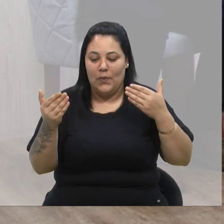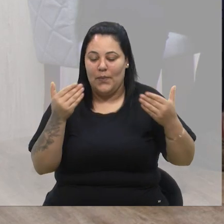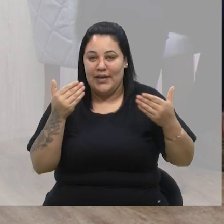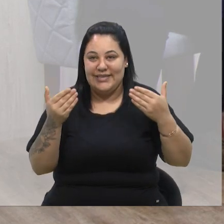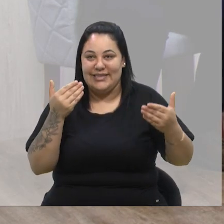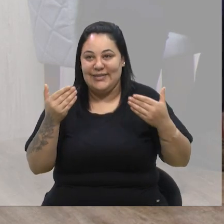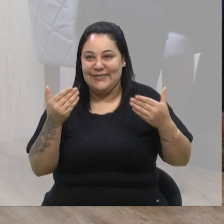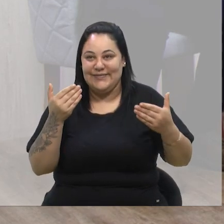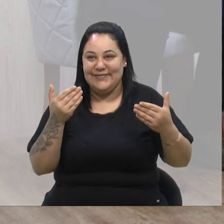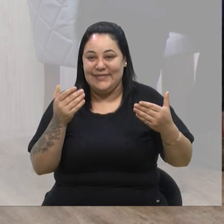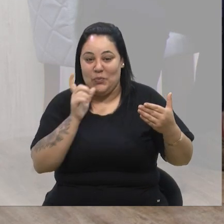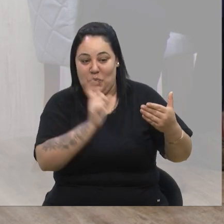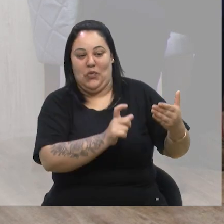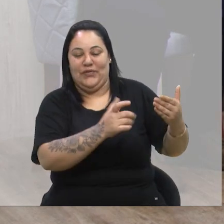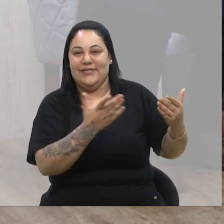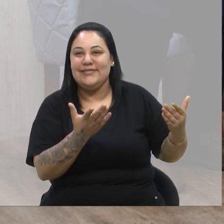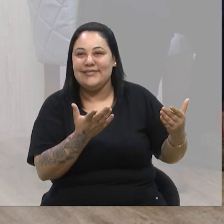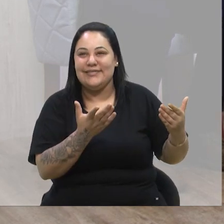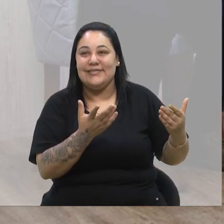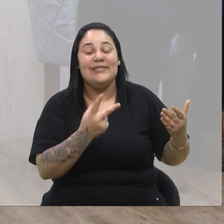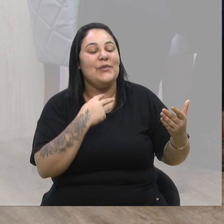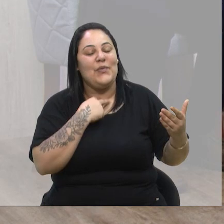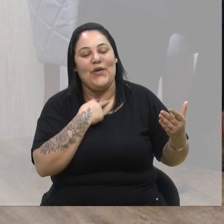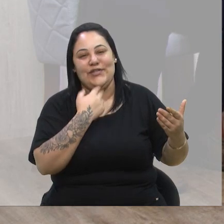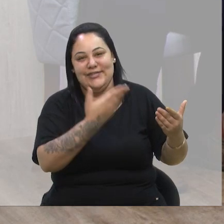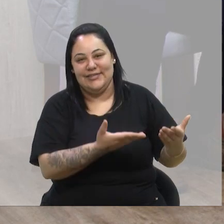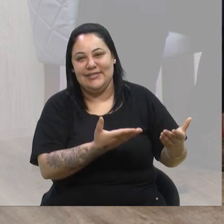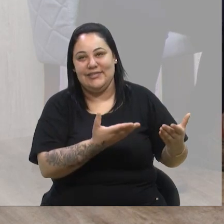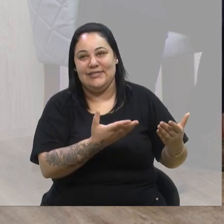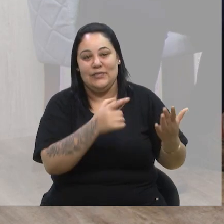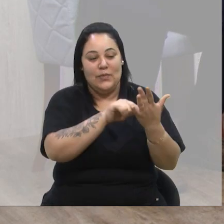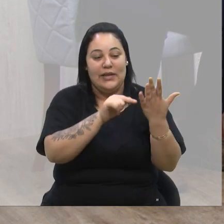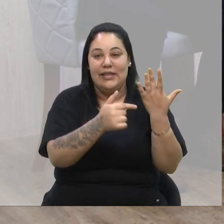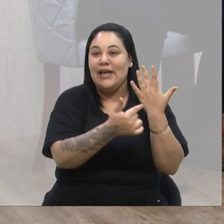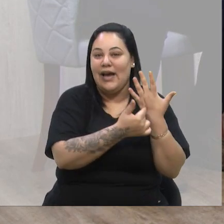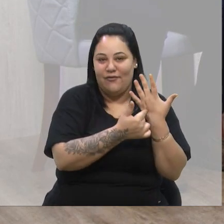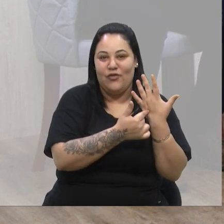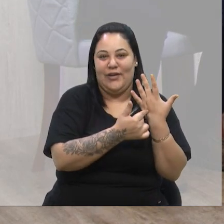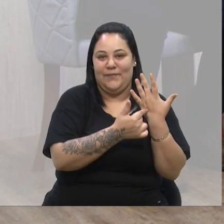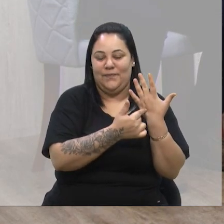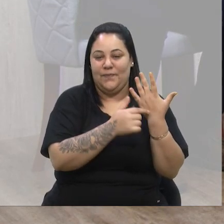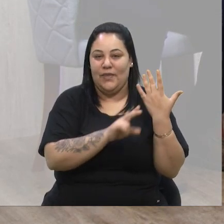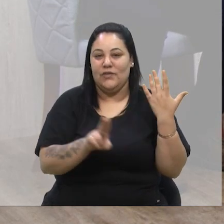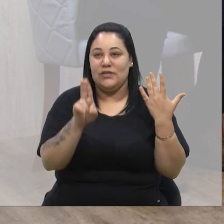pontapé no peito, não poderia ser através de uma metáfora tão